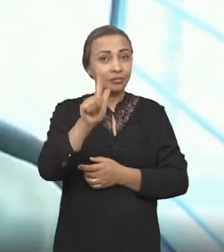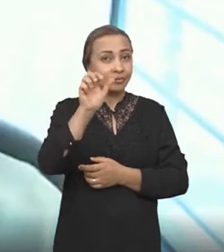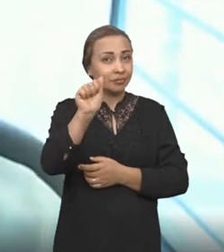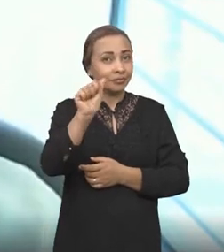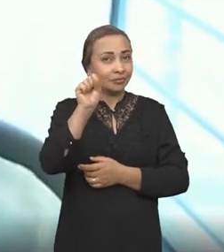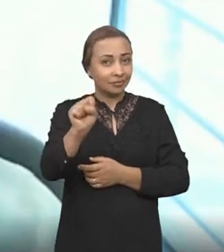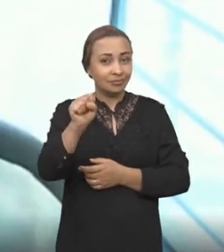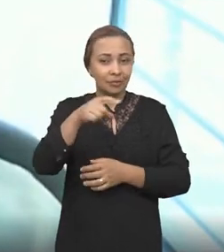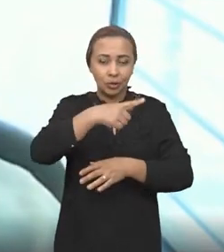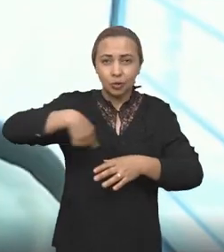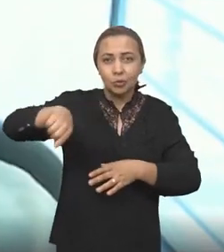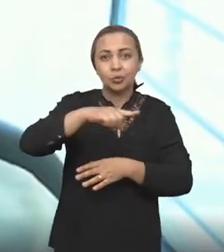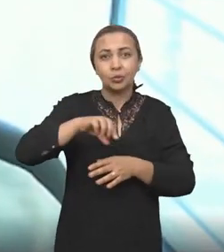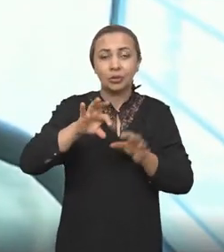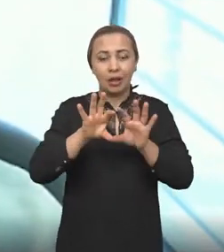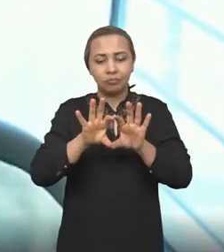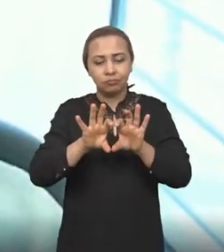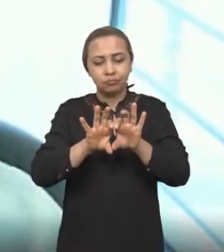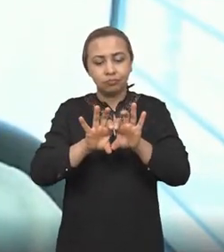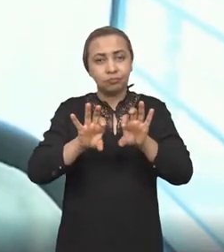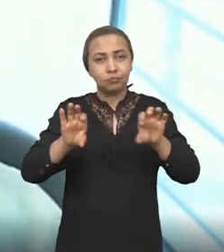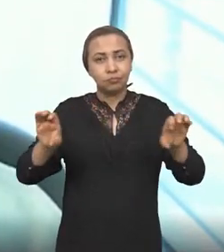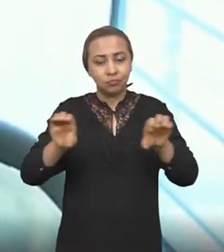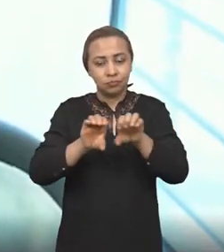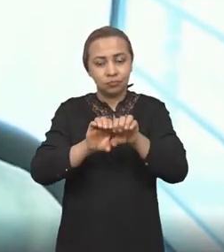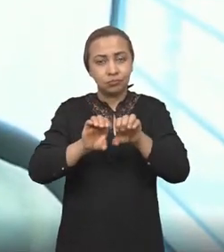em gasodutos que são gasodutos de aço ou